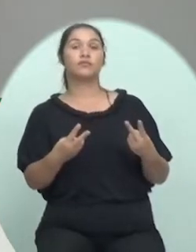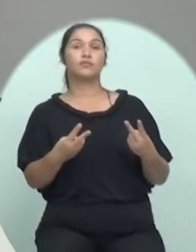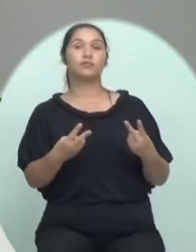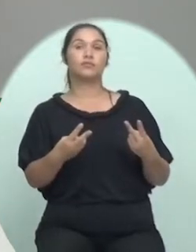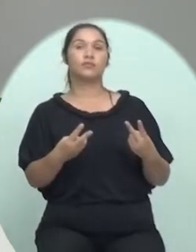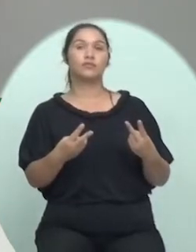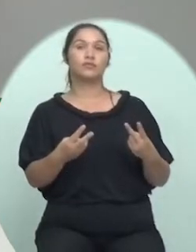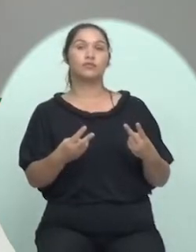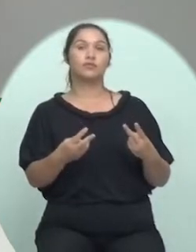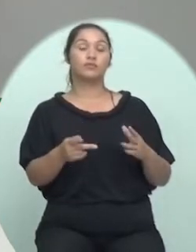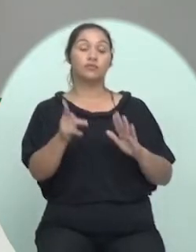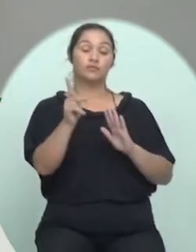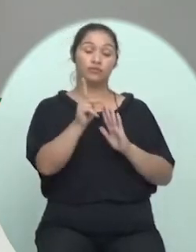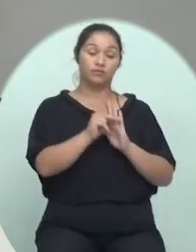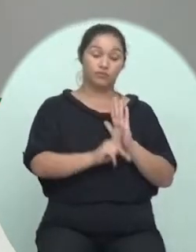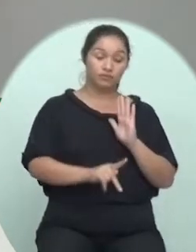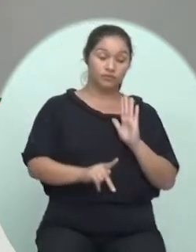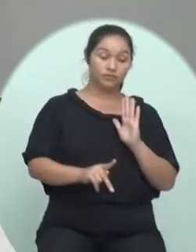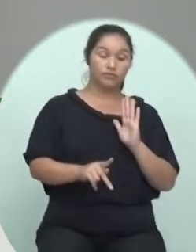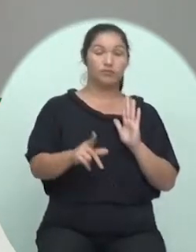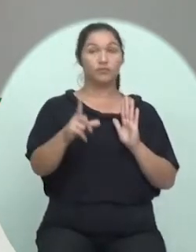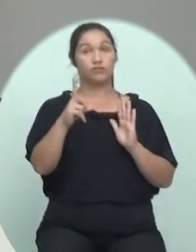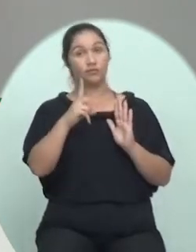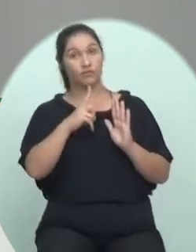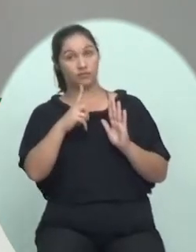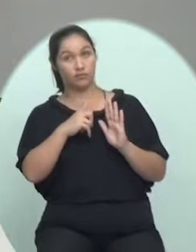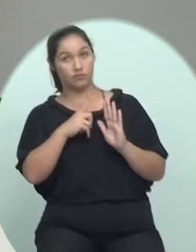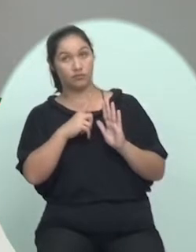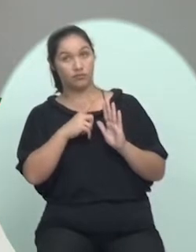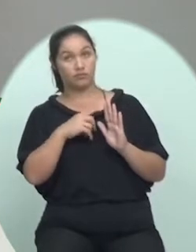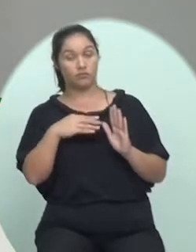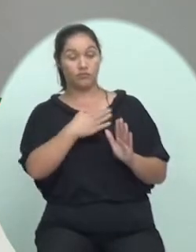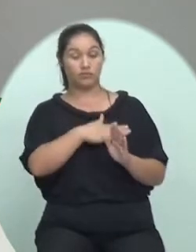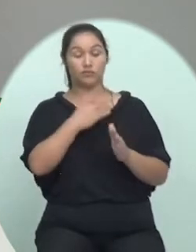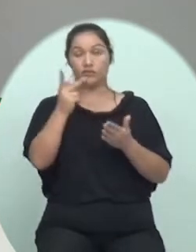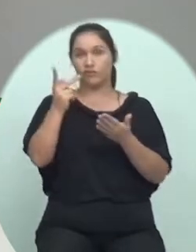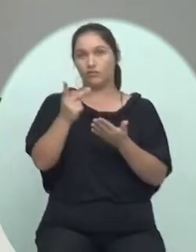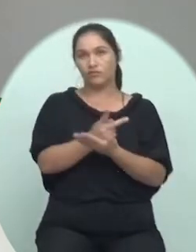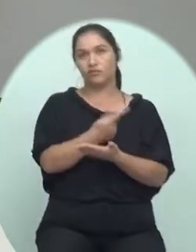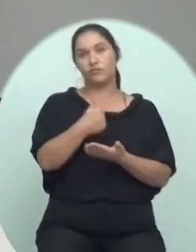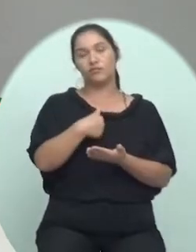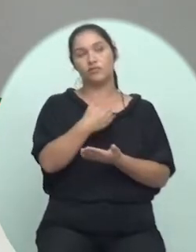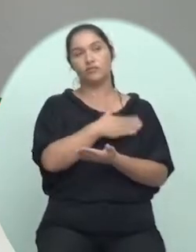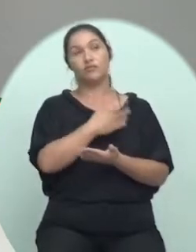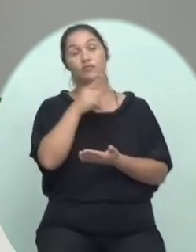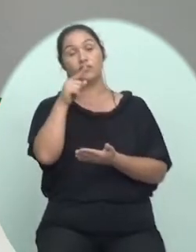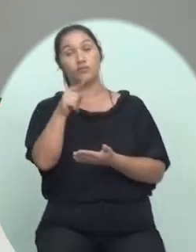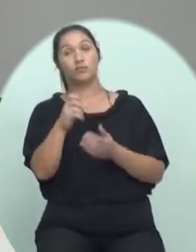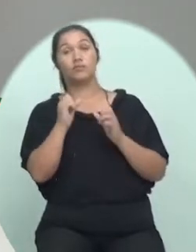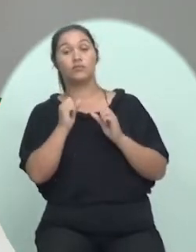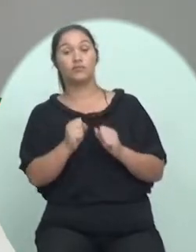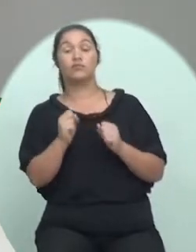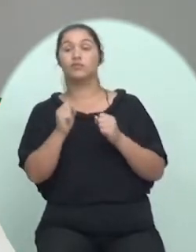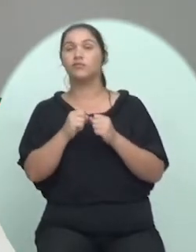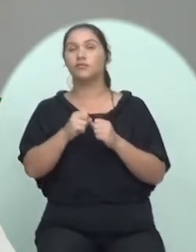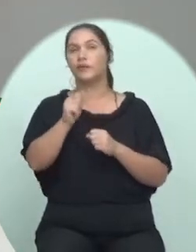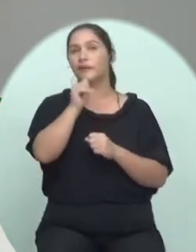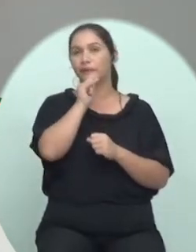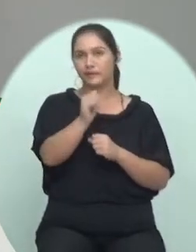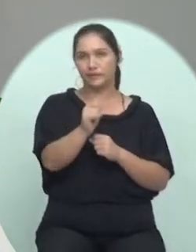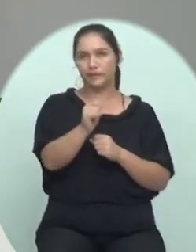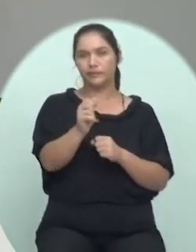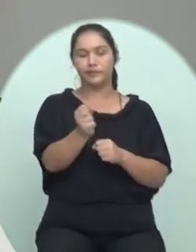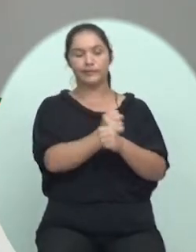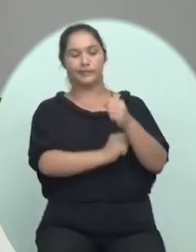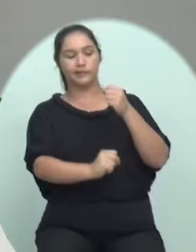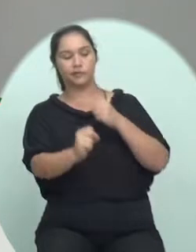eleitos, acontecessem. Então, gostaríamos que o senhor levasse adiante. Por exemplo, no ano